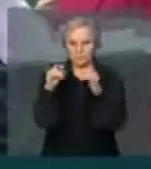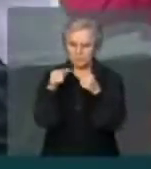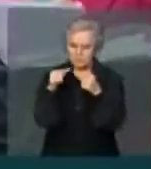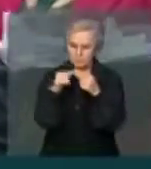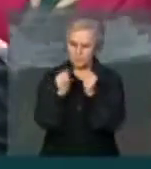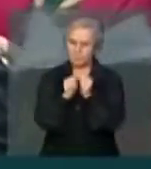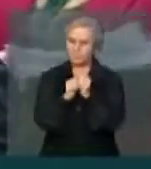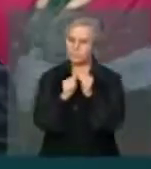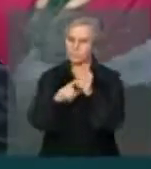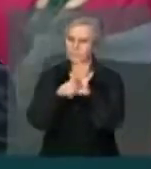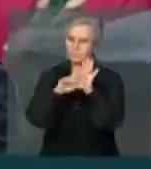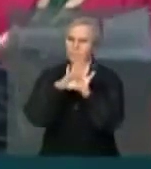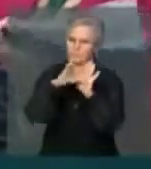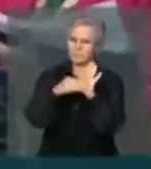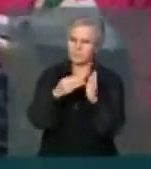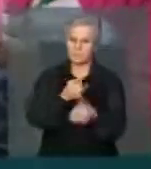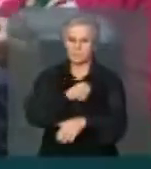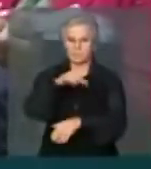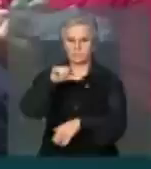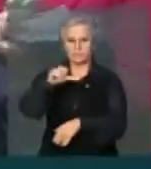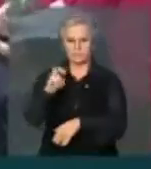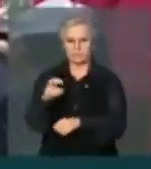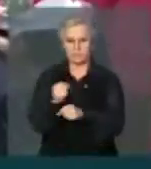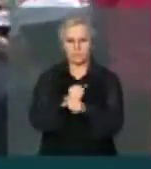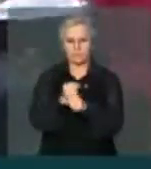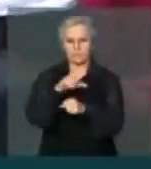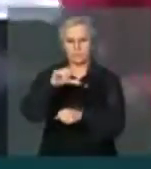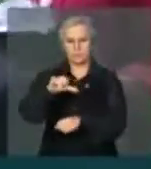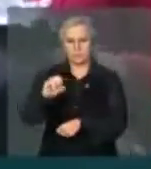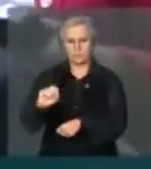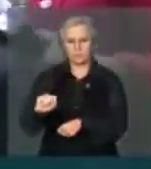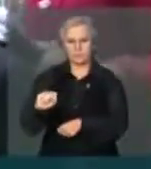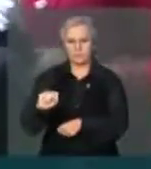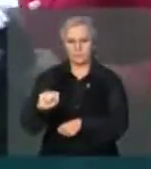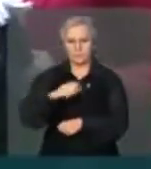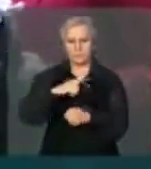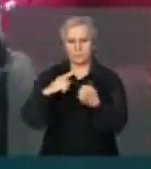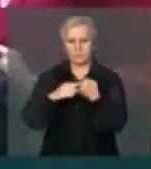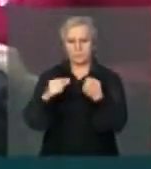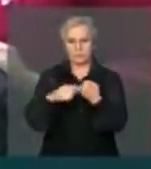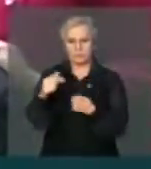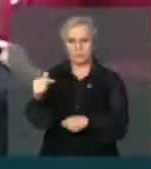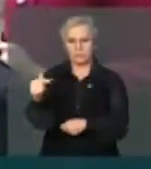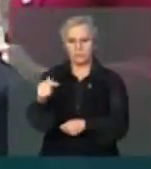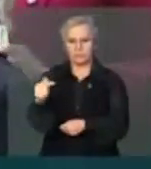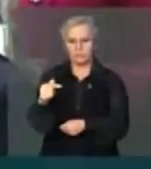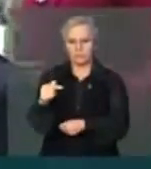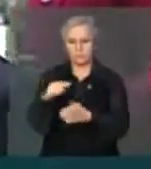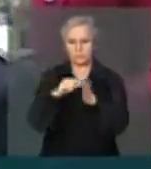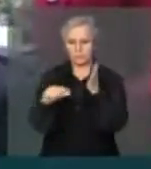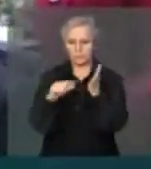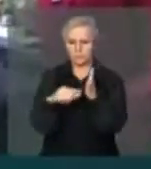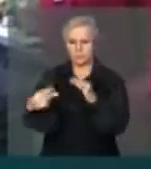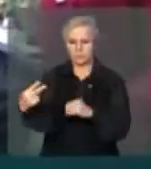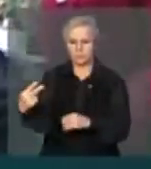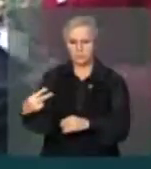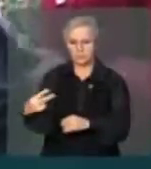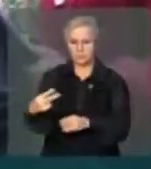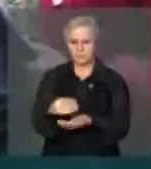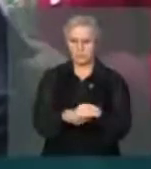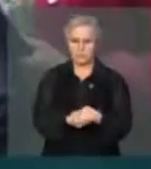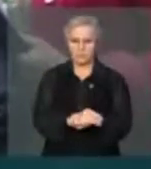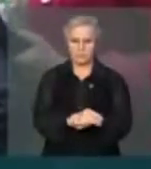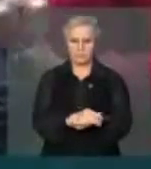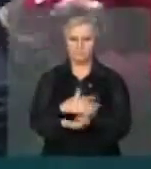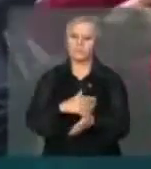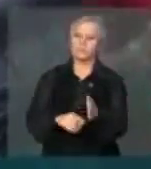lei complementar número 95 de 98, no seu artigo 7º, inciso 2. E